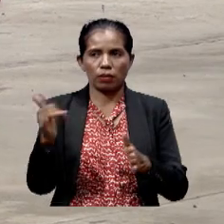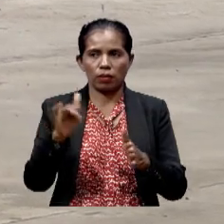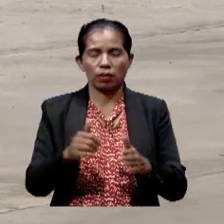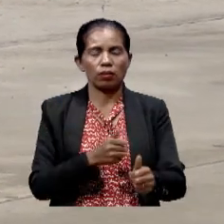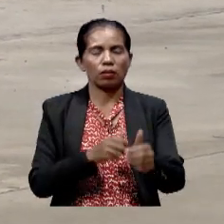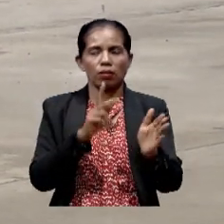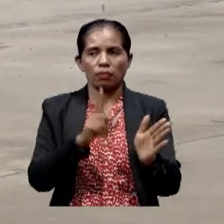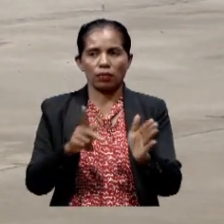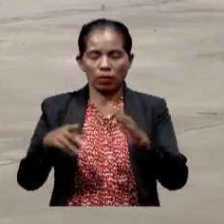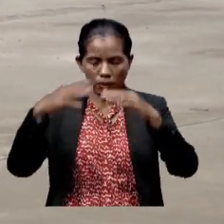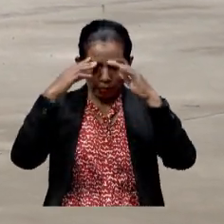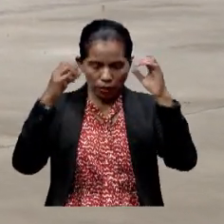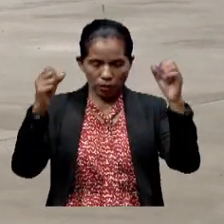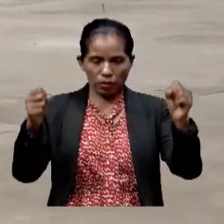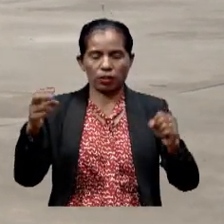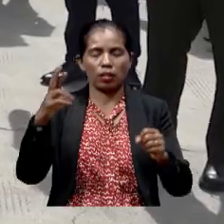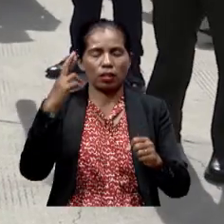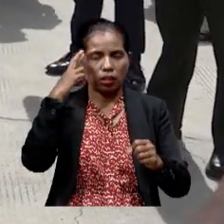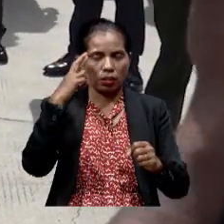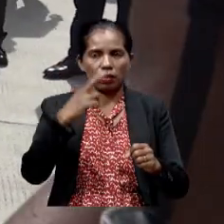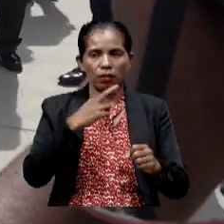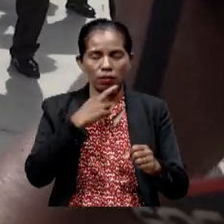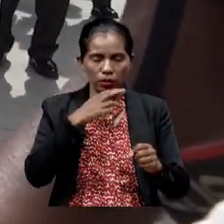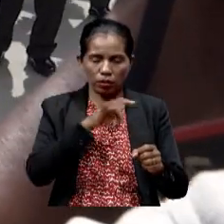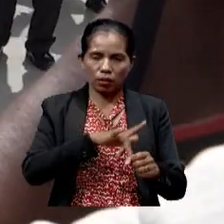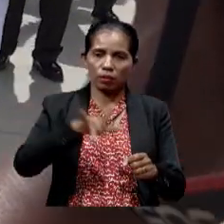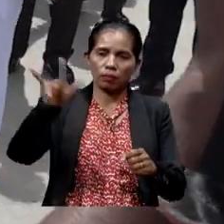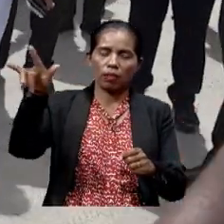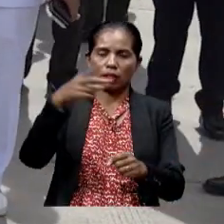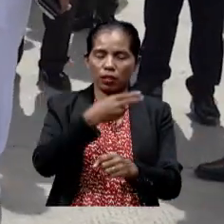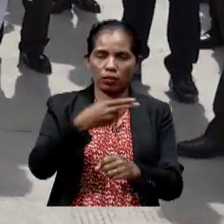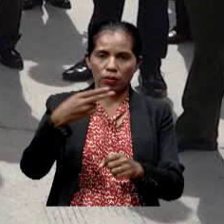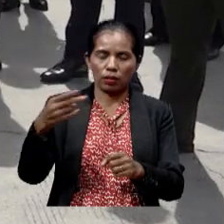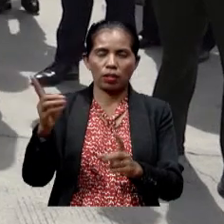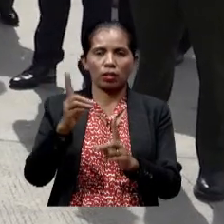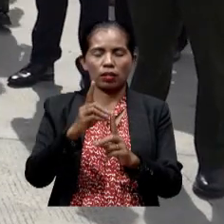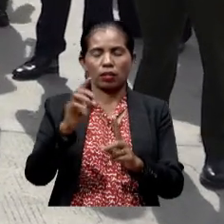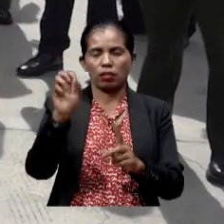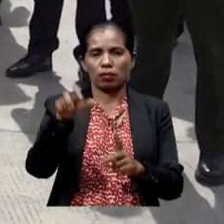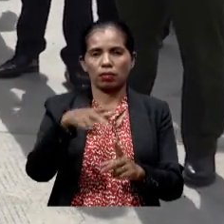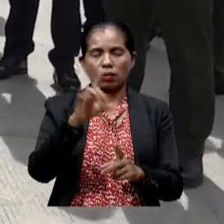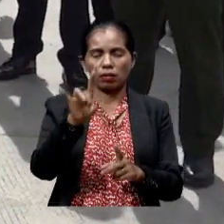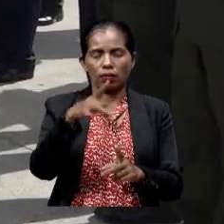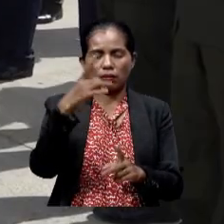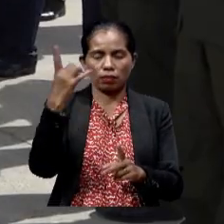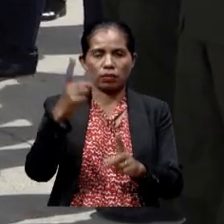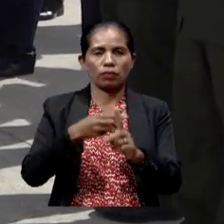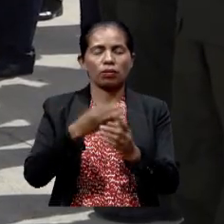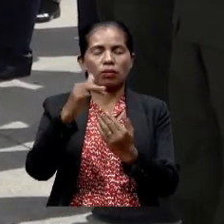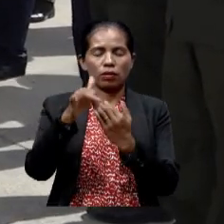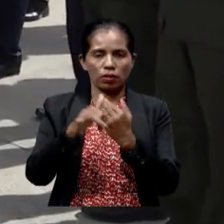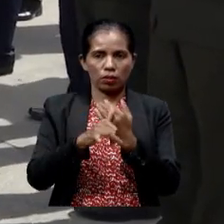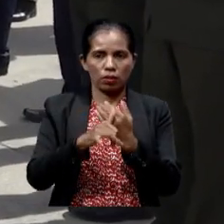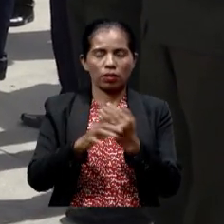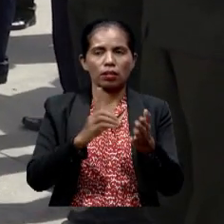plano, Presidente da República José Ramos Horta se desloca para a Indonésia e a Loron Sanalura Sinwalu Fulanzuilu no